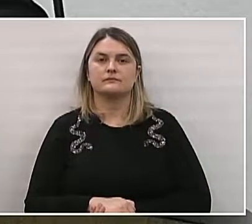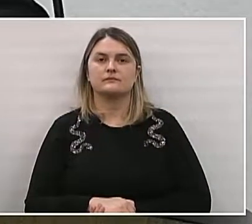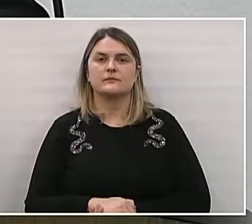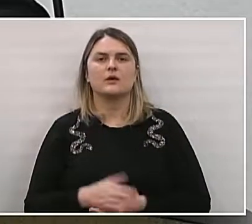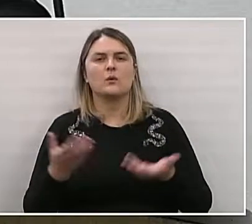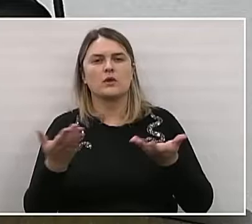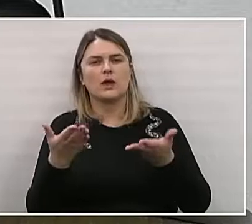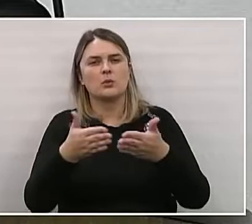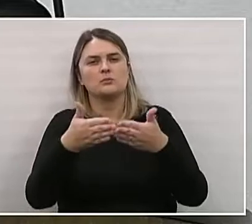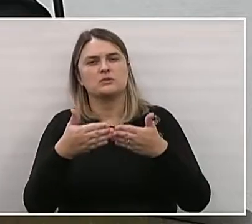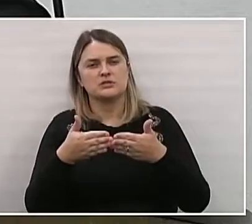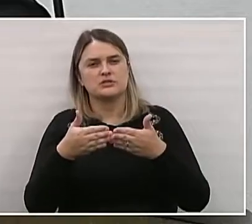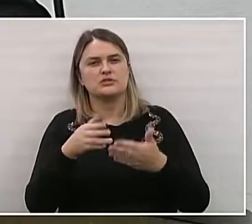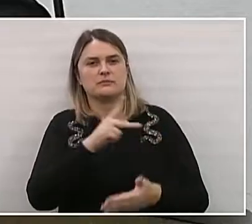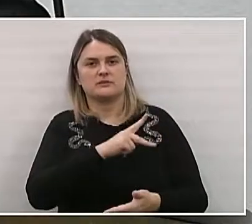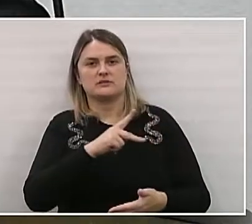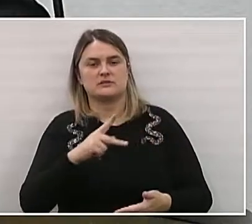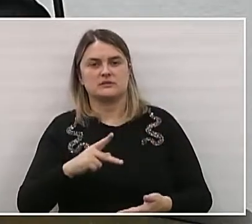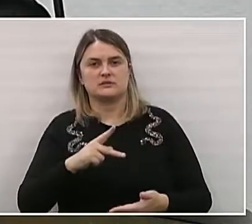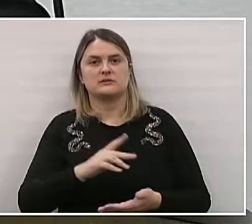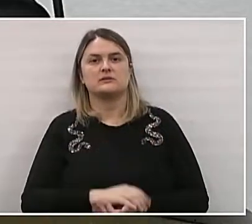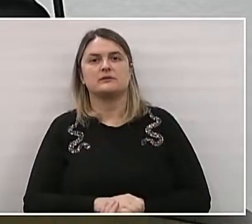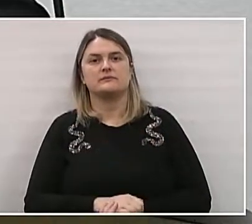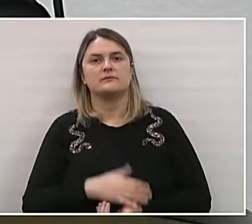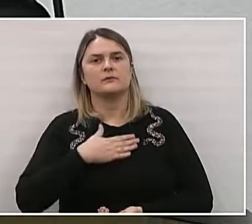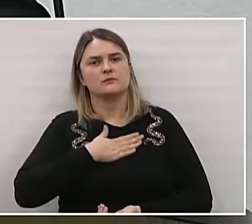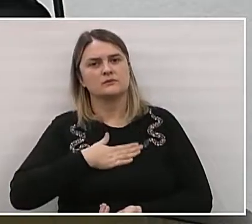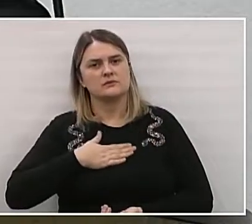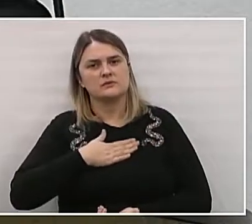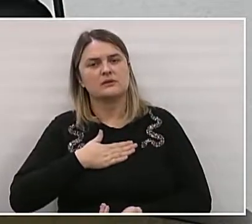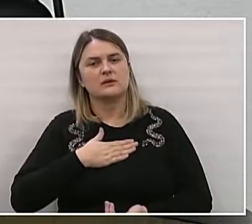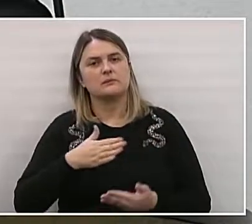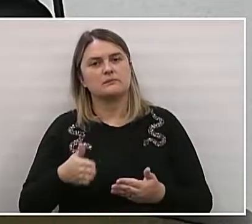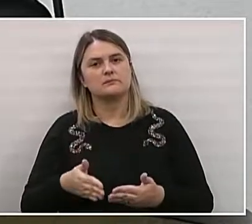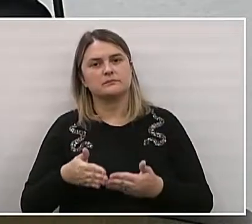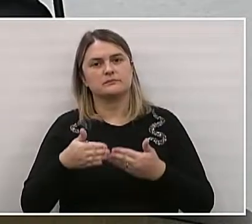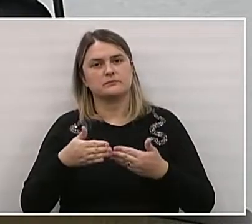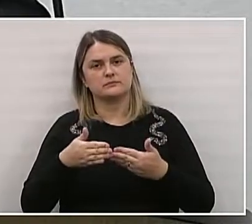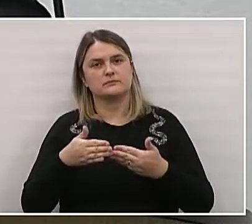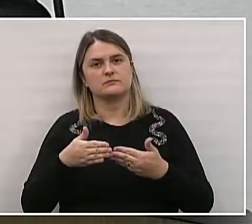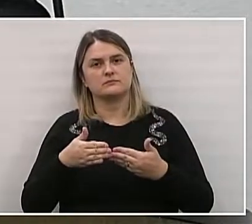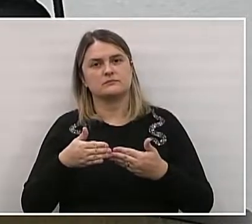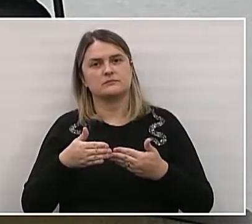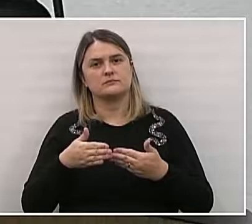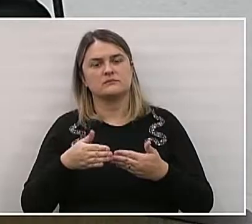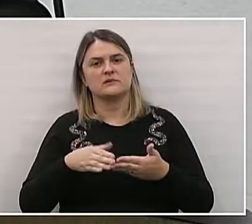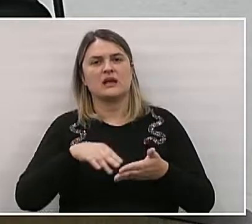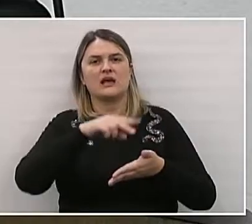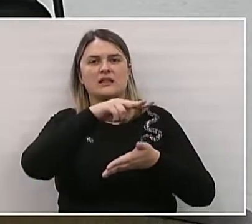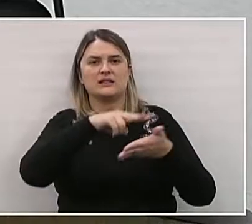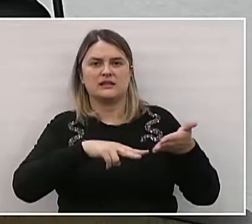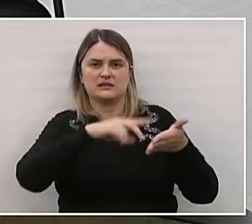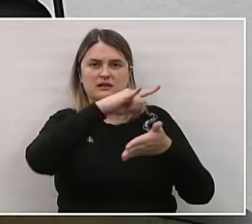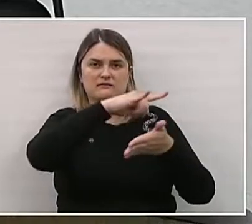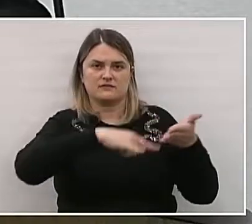solicitar ao senhor presidente uma questão de ordem. Gostaria de pedir que fosse lida a moção número